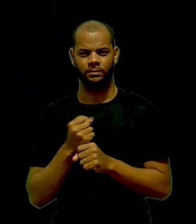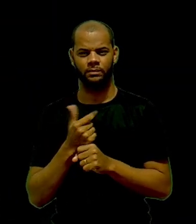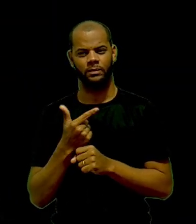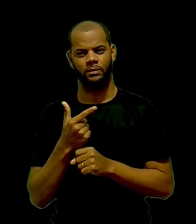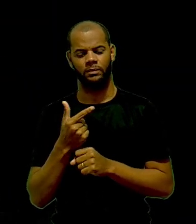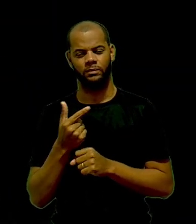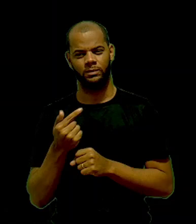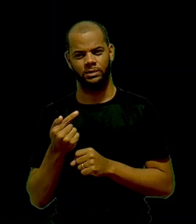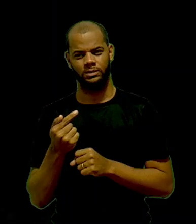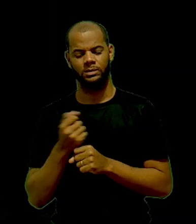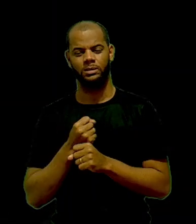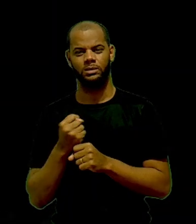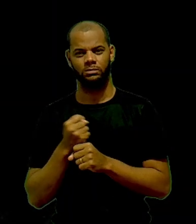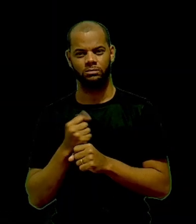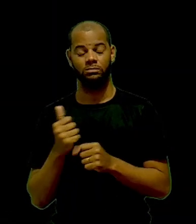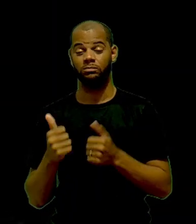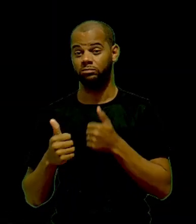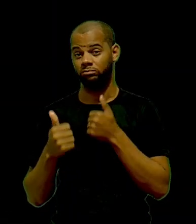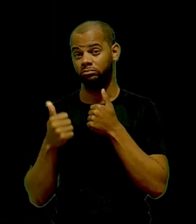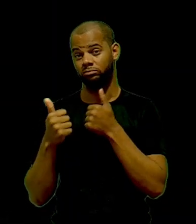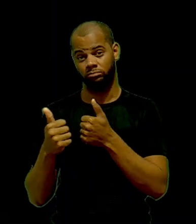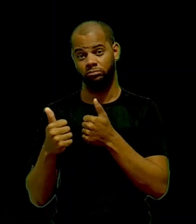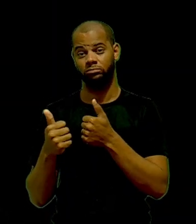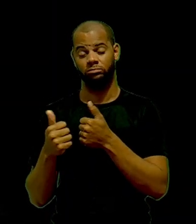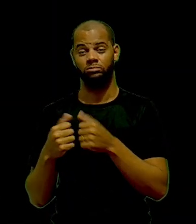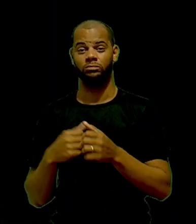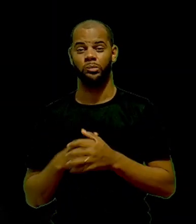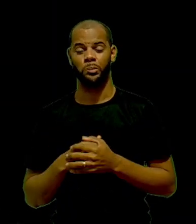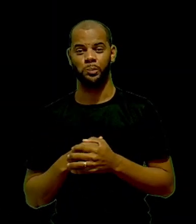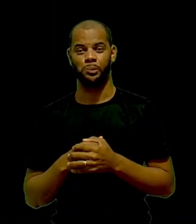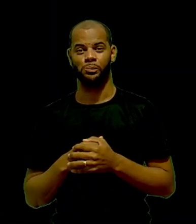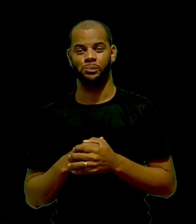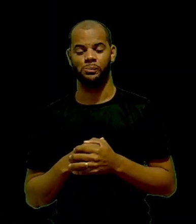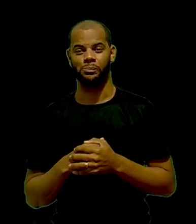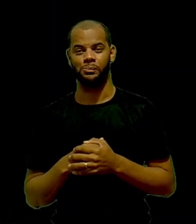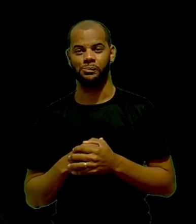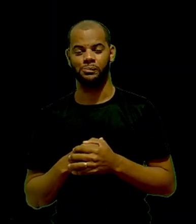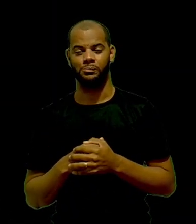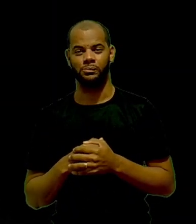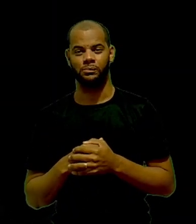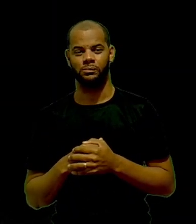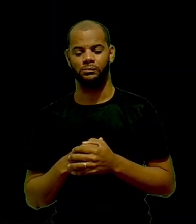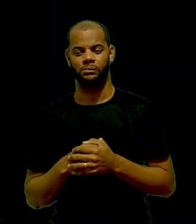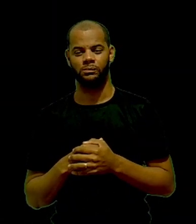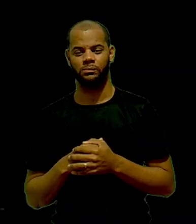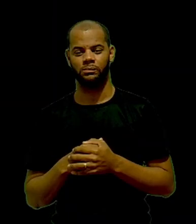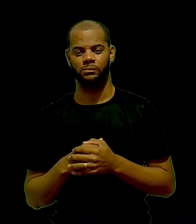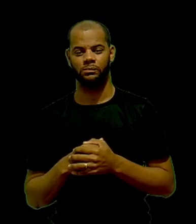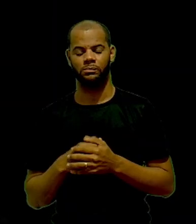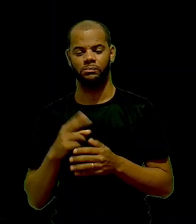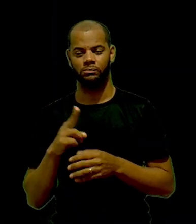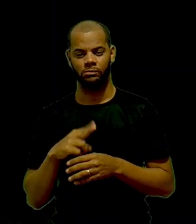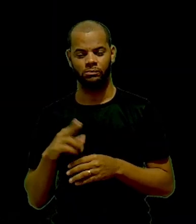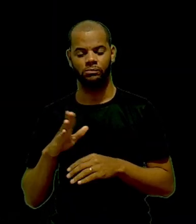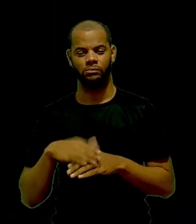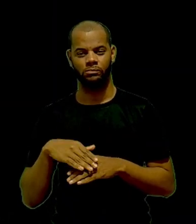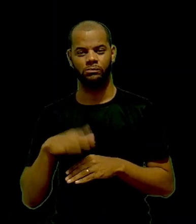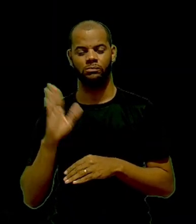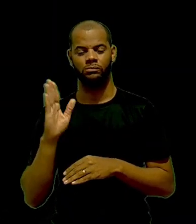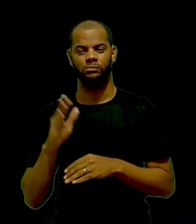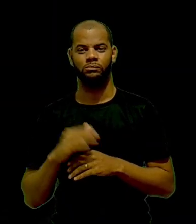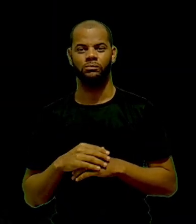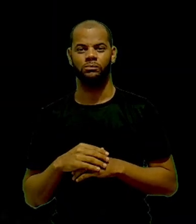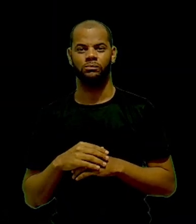27 anos operando e ainda estão produzindo energia. Então, usar mais do que a vida útil esses painéis e, no